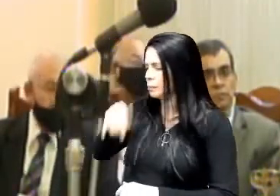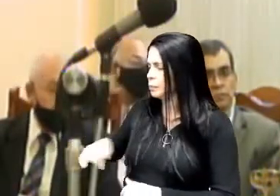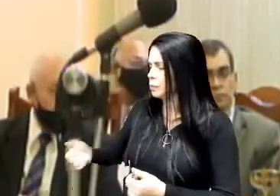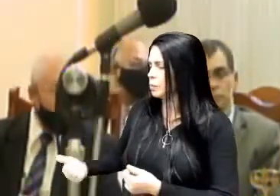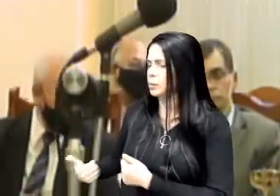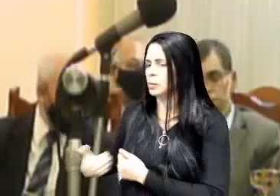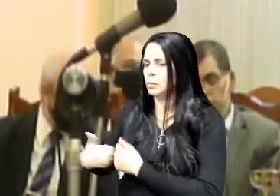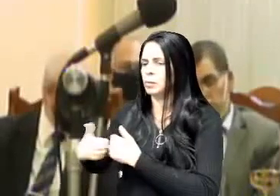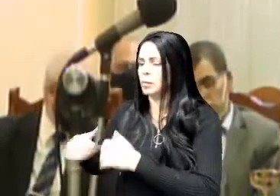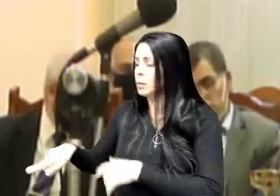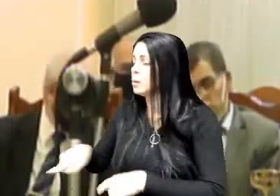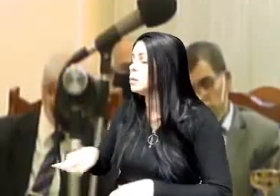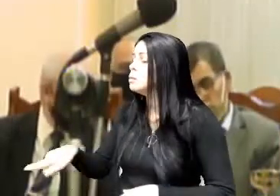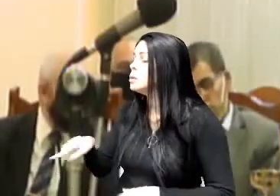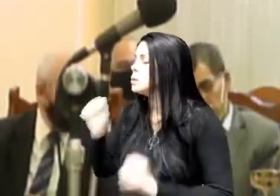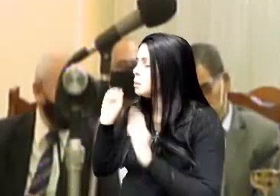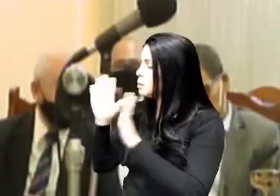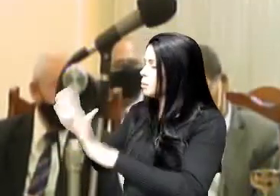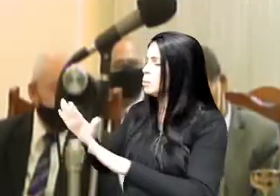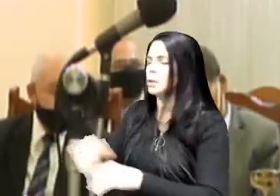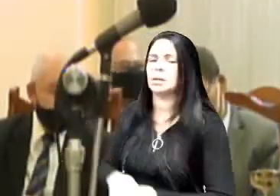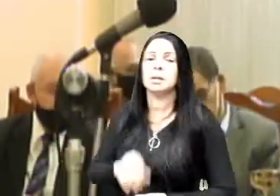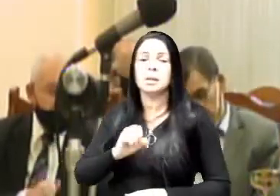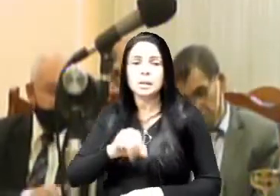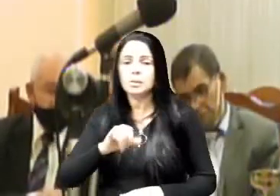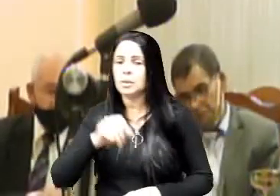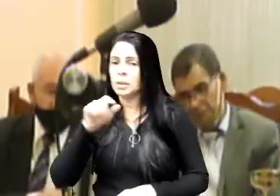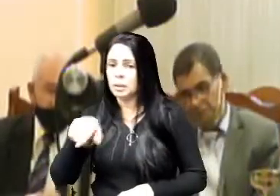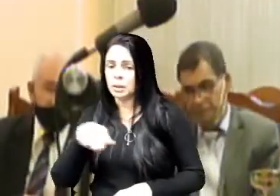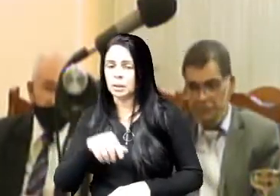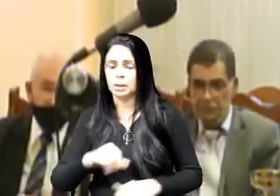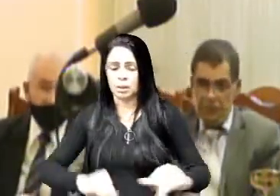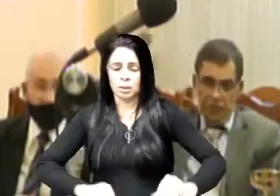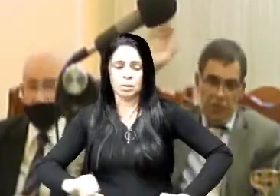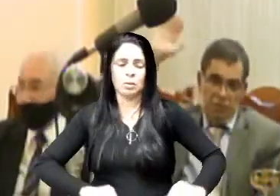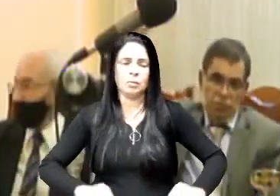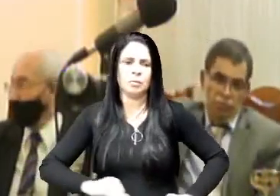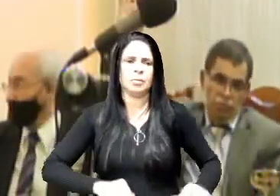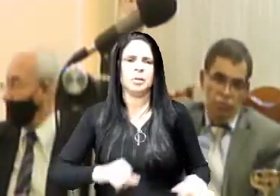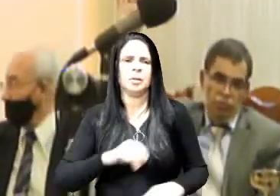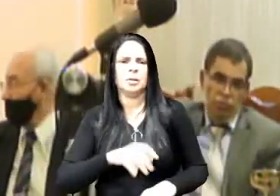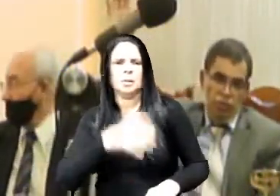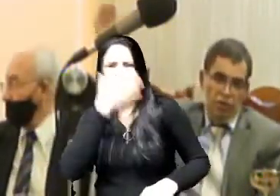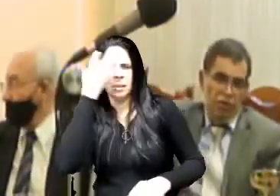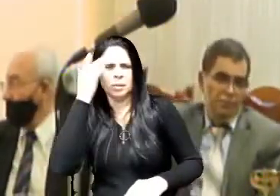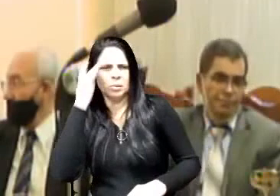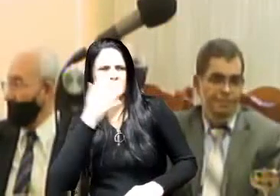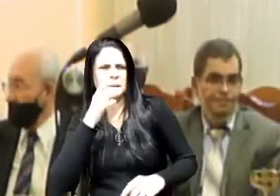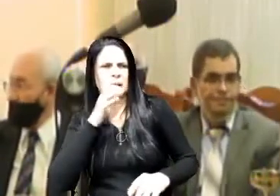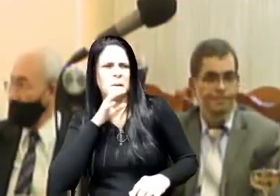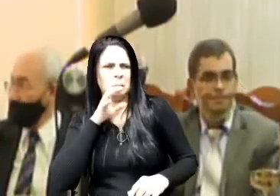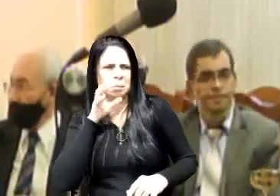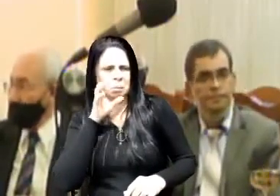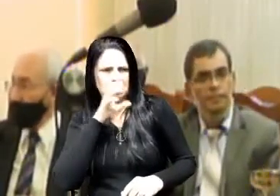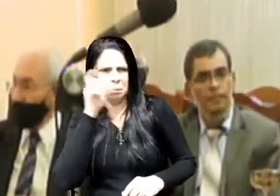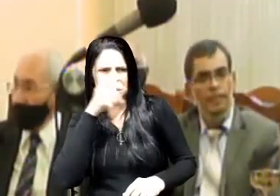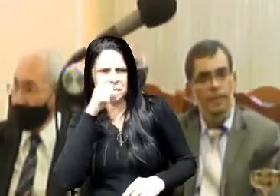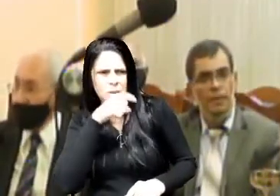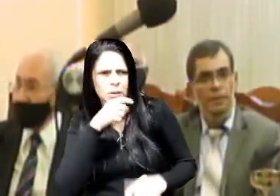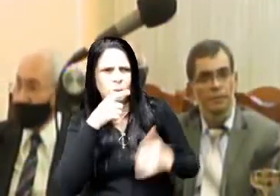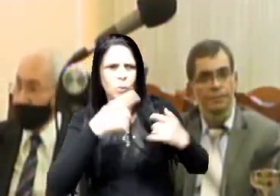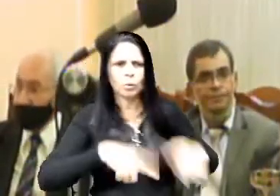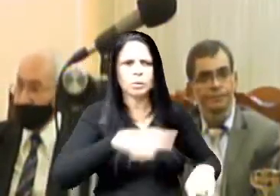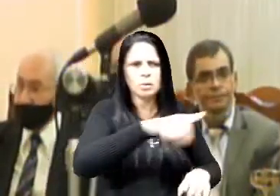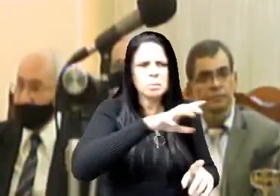abençoado. Se você está sofrendo, se você está enfrentando injúria, alguém está lhe insultando,